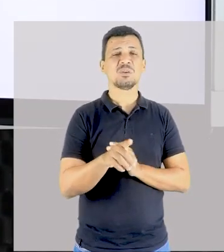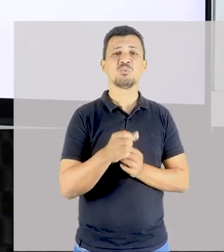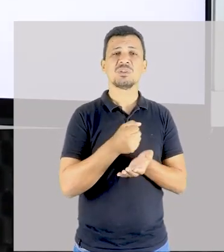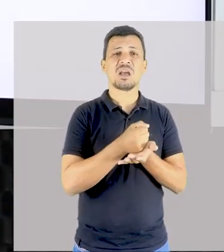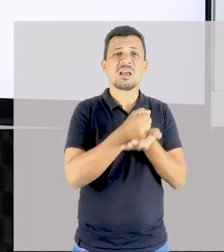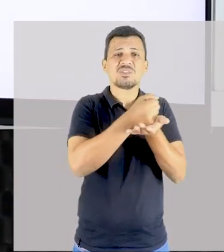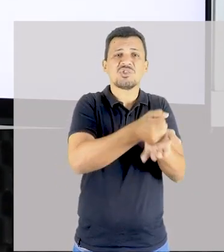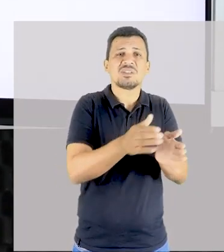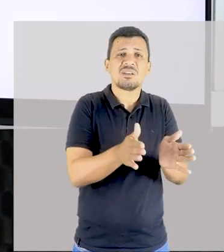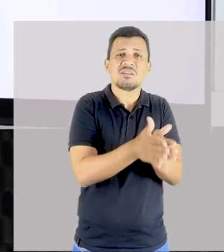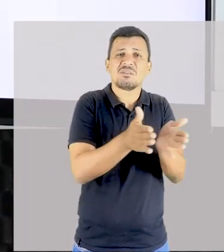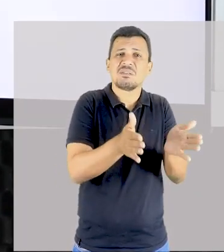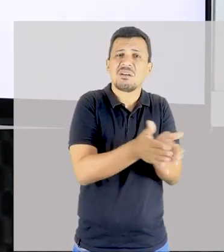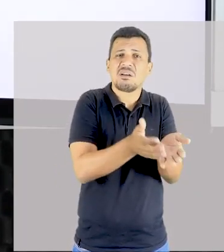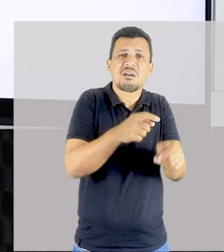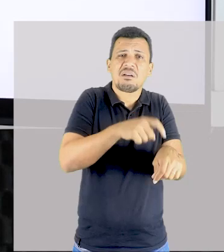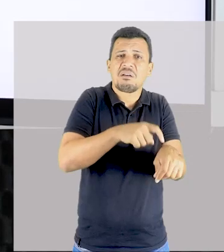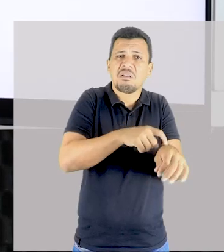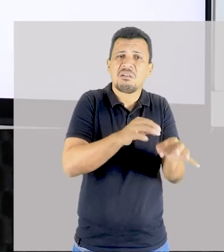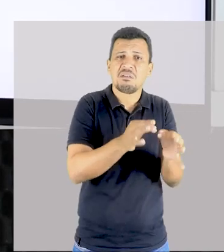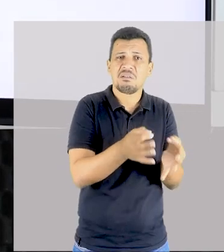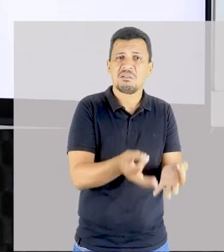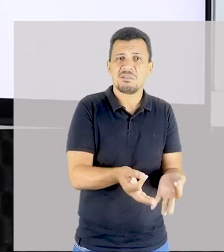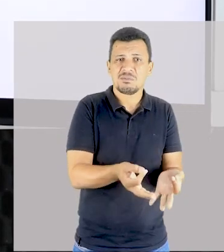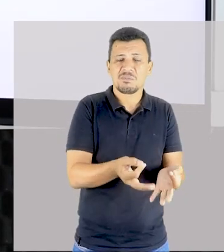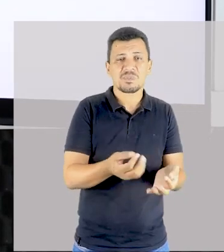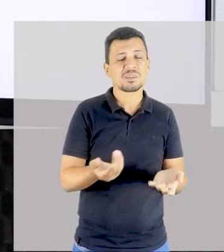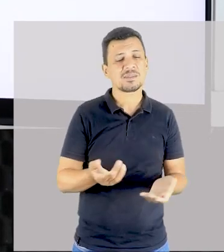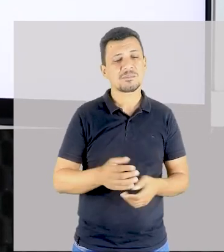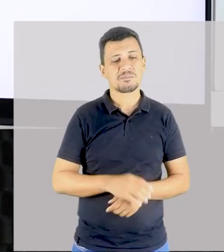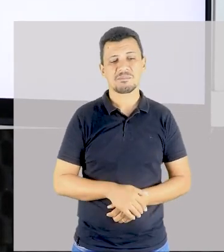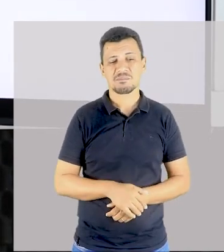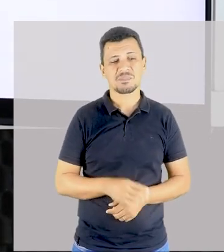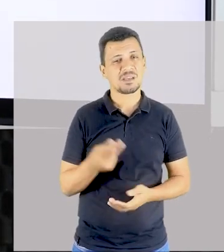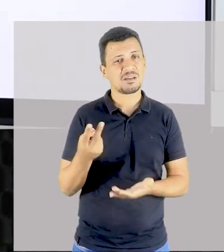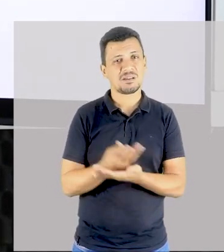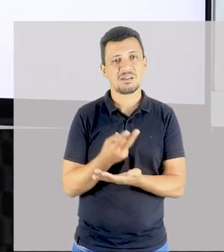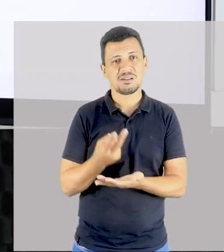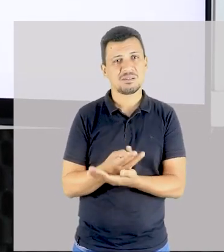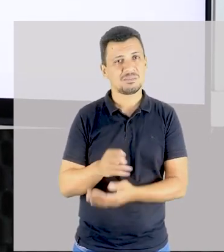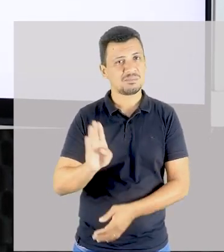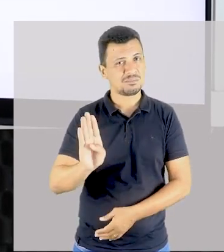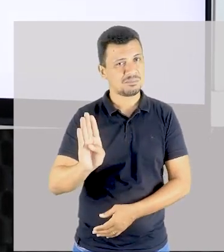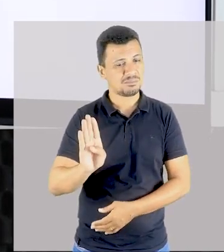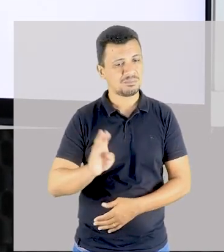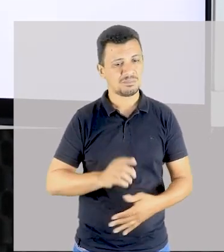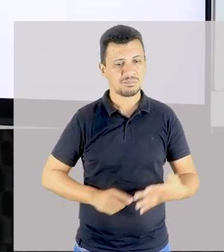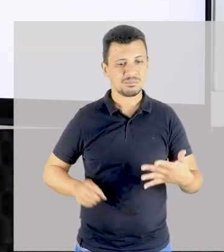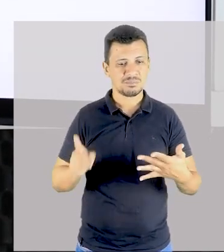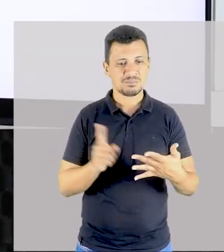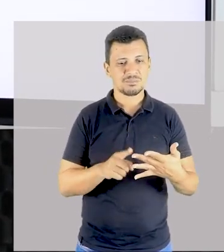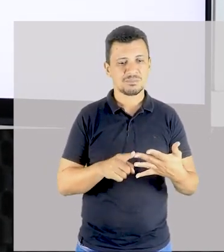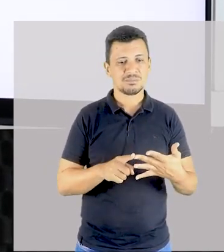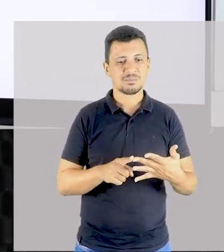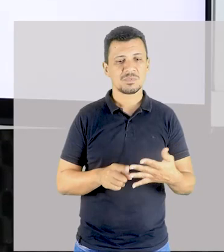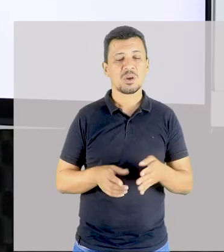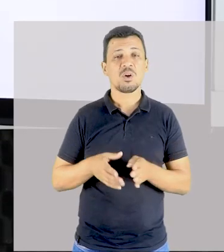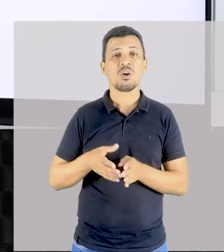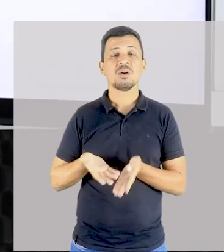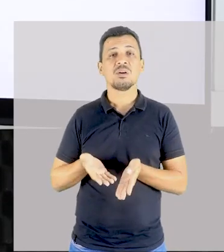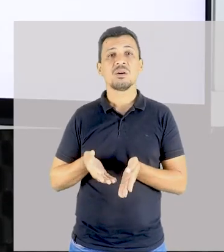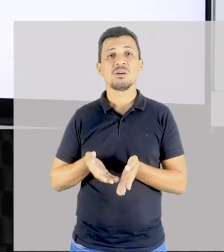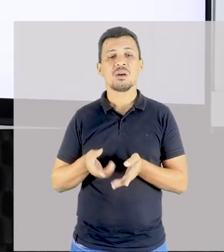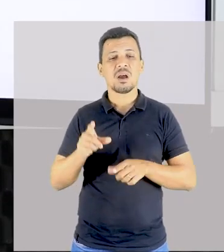sobre assistencialismo de acordo com o que a gente leu né então não faz sentido a letra B letra c tem a ver com